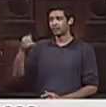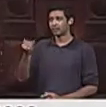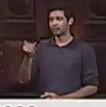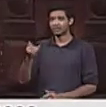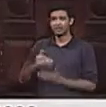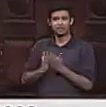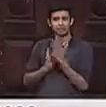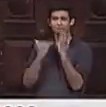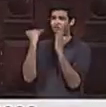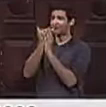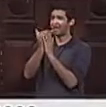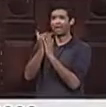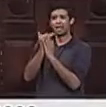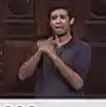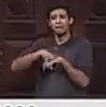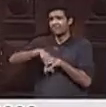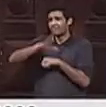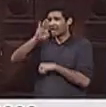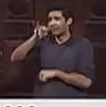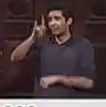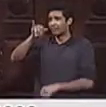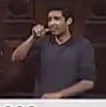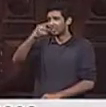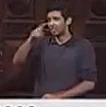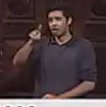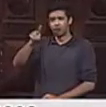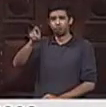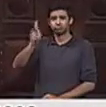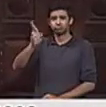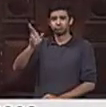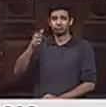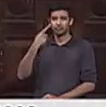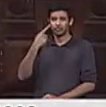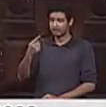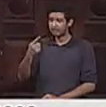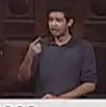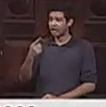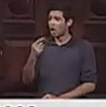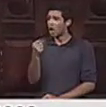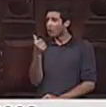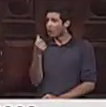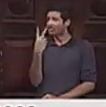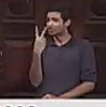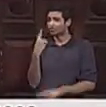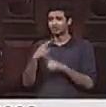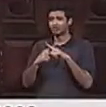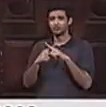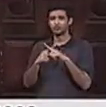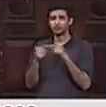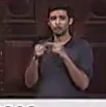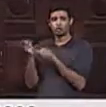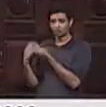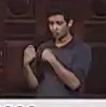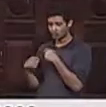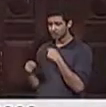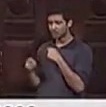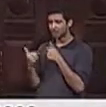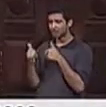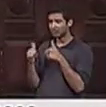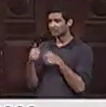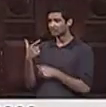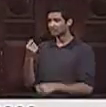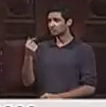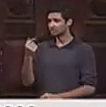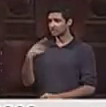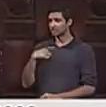casa do R$ 1 bilhão e é aproximadamente 2 vezes o valor do orçamento do exercício 2017,